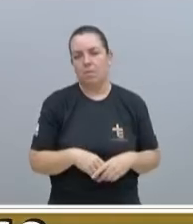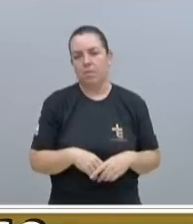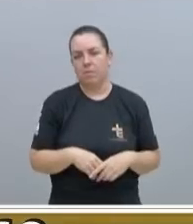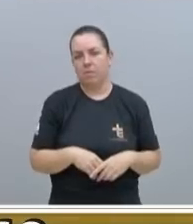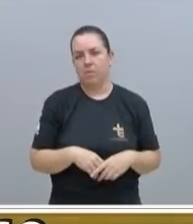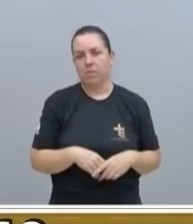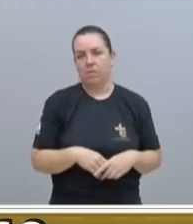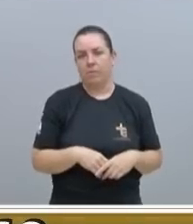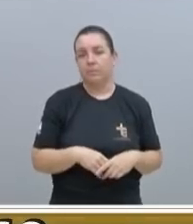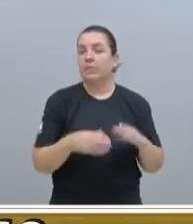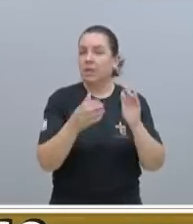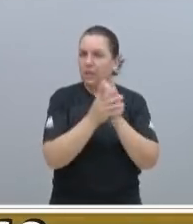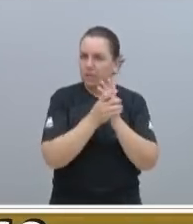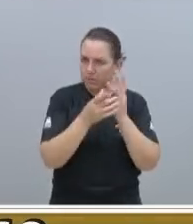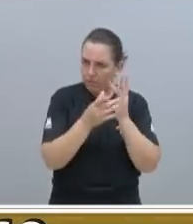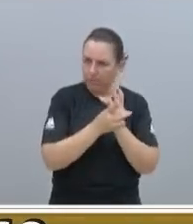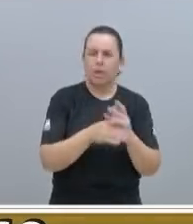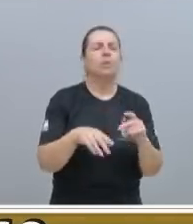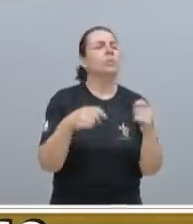ainda